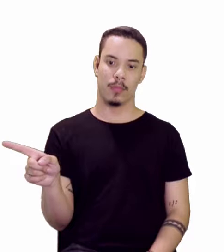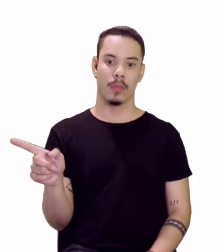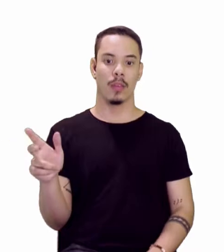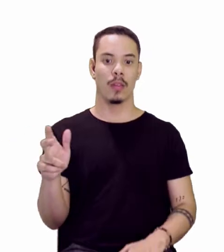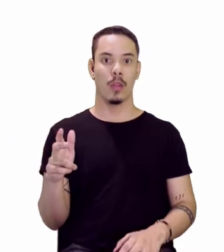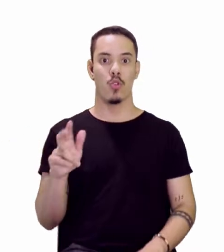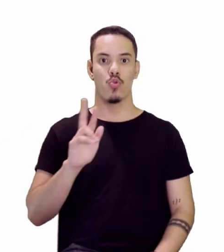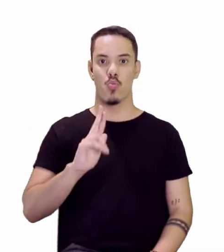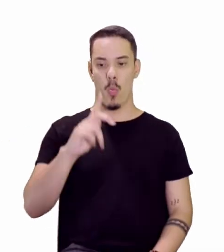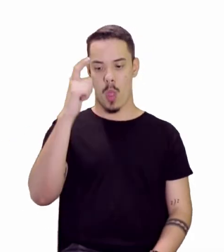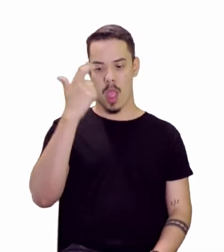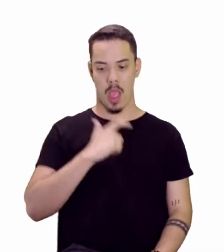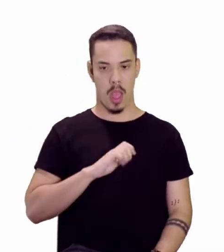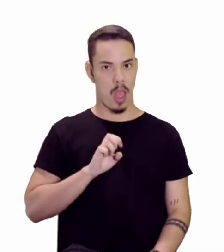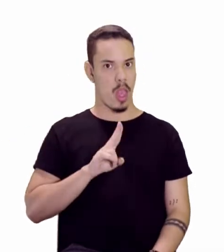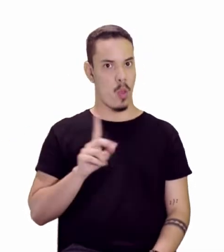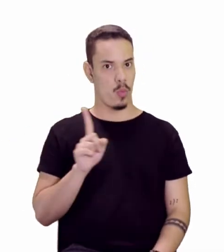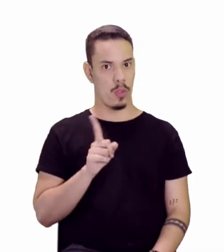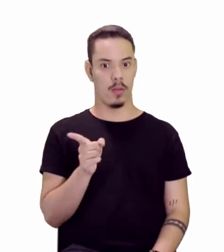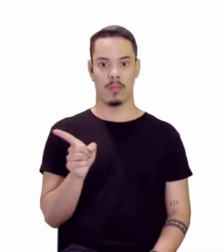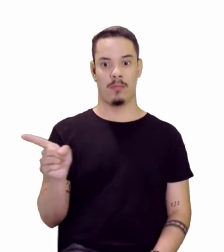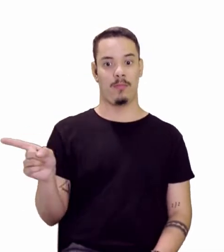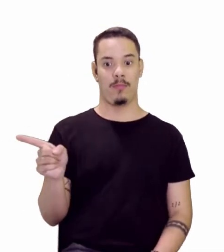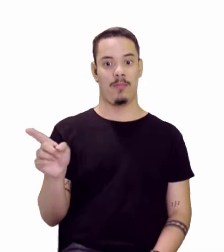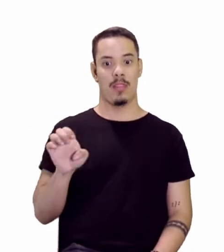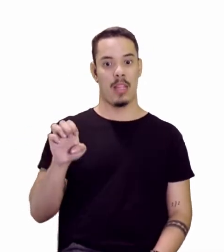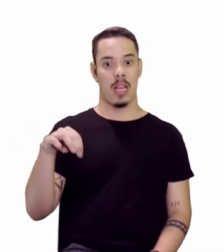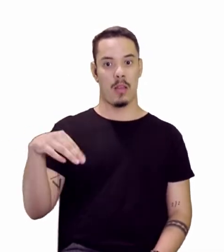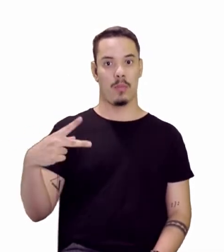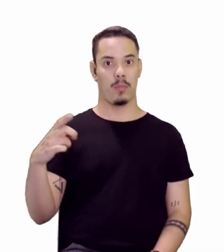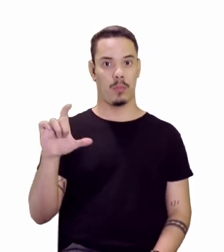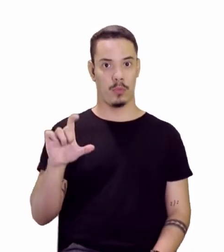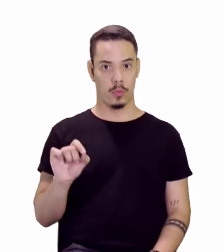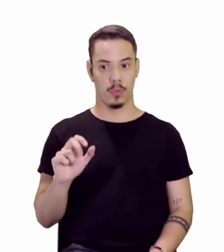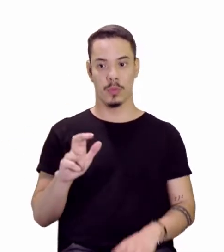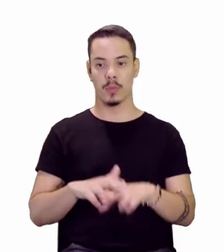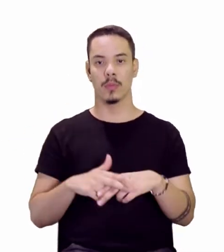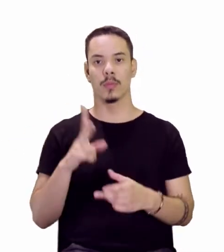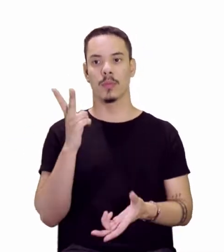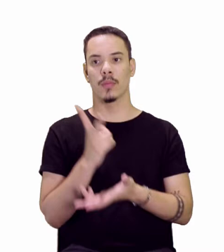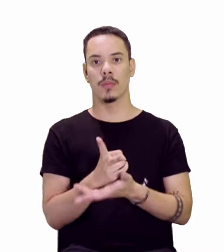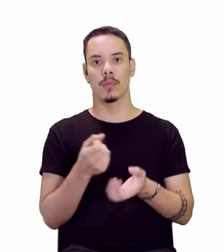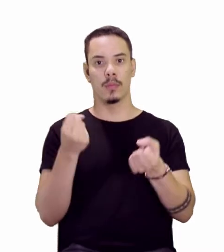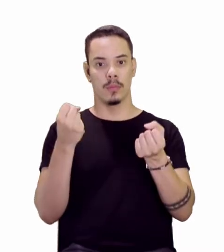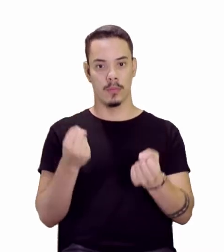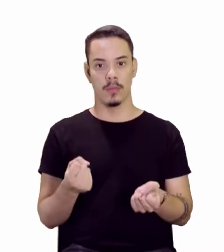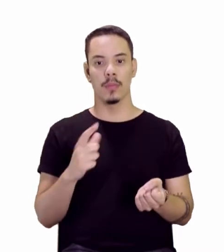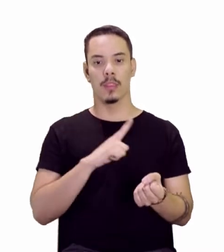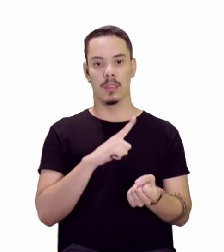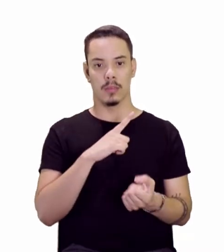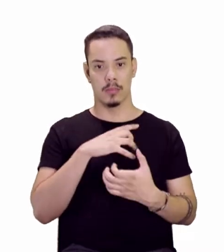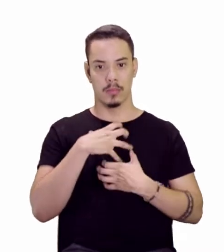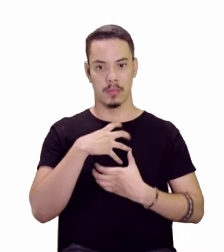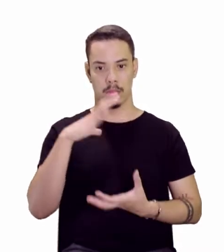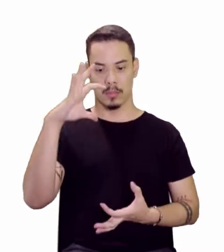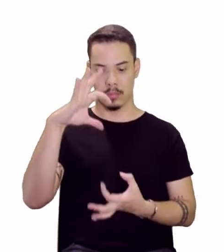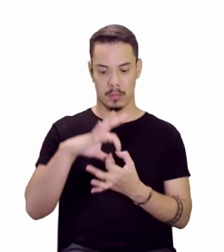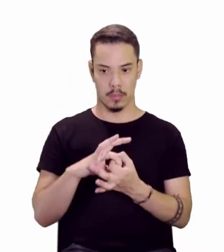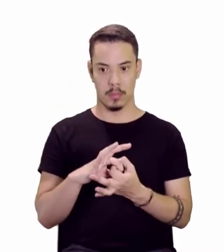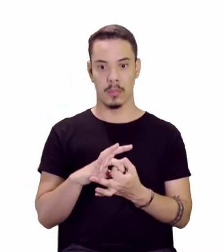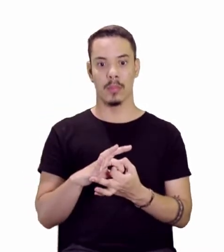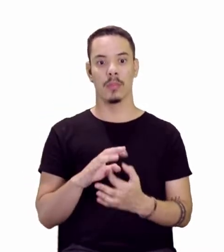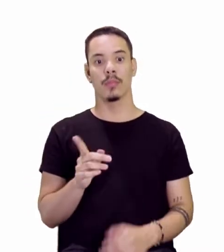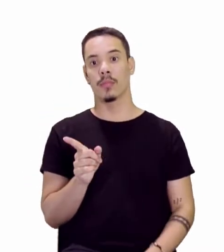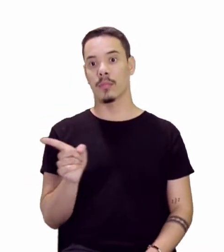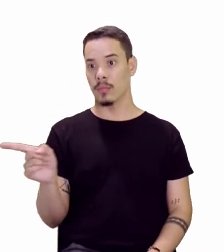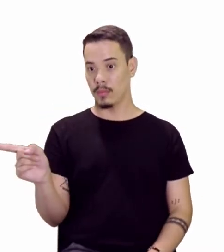eu puxo, não, mas empuxo. Empuxo. Da mesma forma que o peso tem direção vertical e sentido para baixo, então o